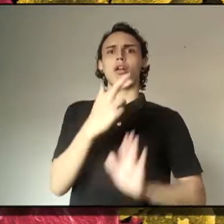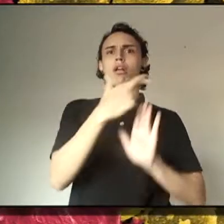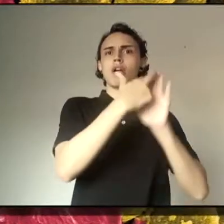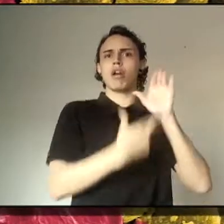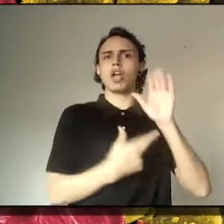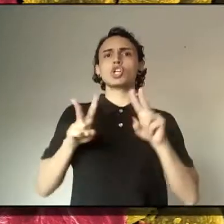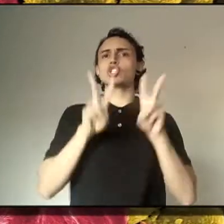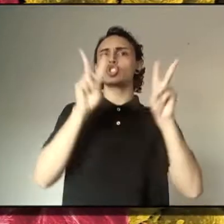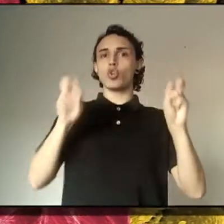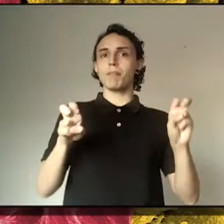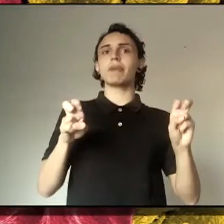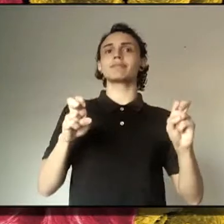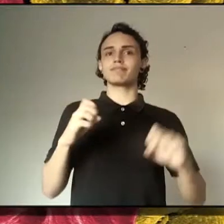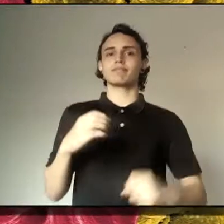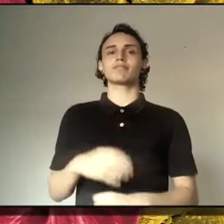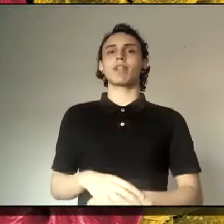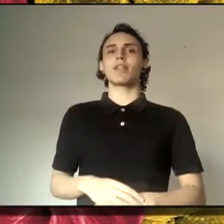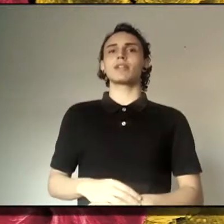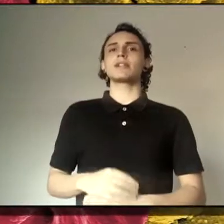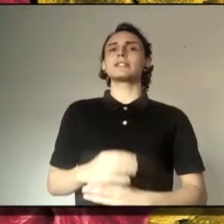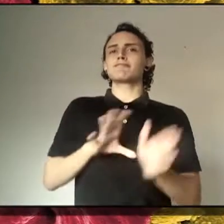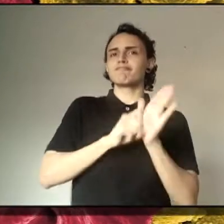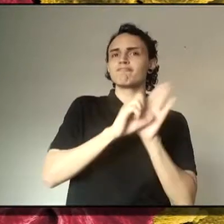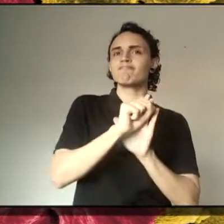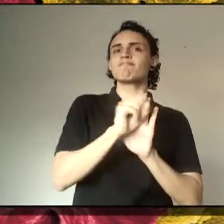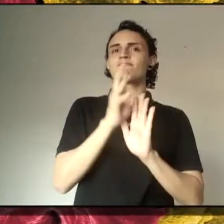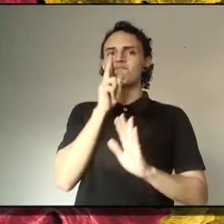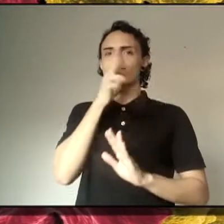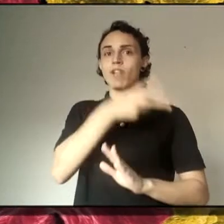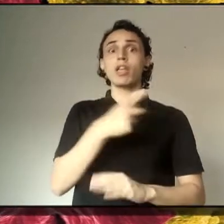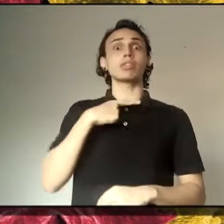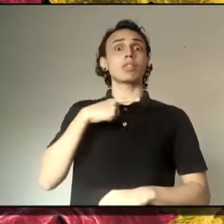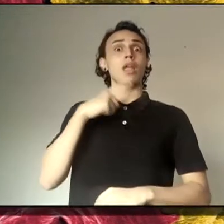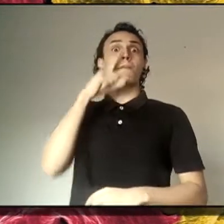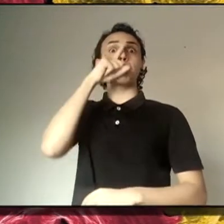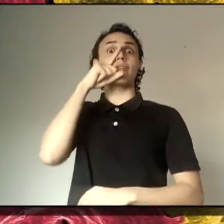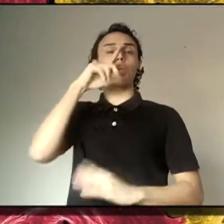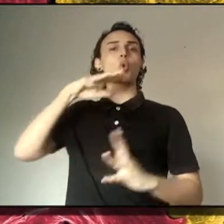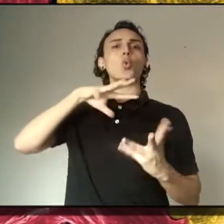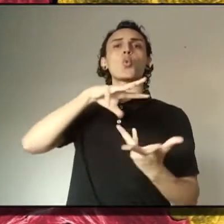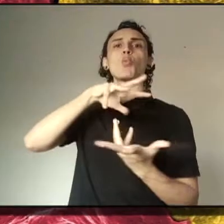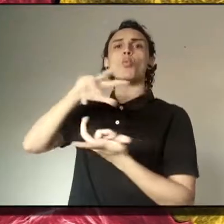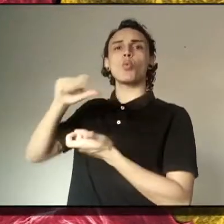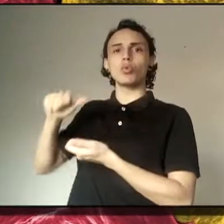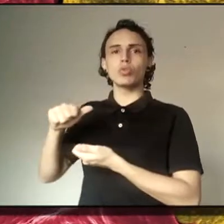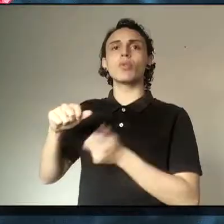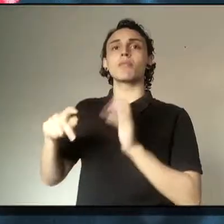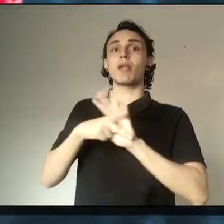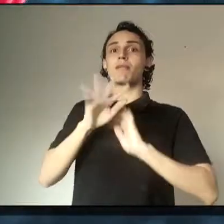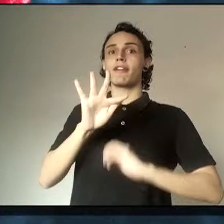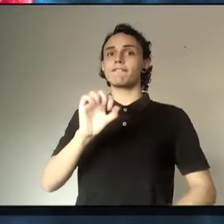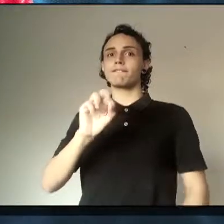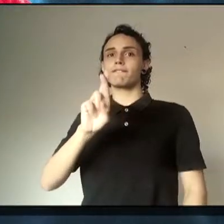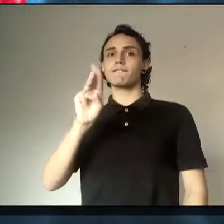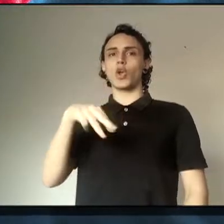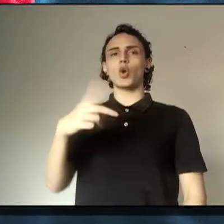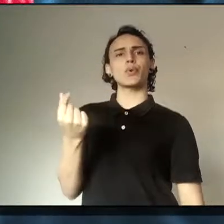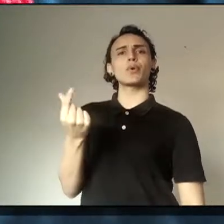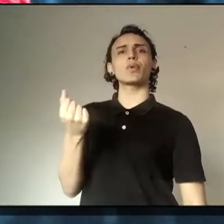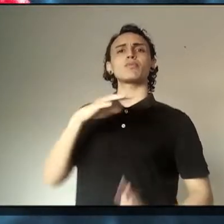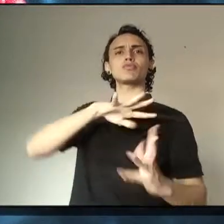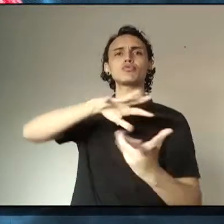no aumento. Por exemplo, o Banco Mundial já fez um relatório sobre a resistência, a gente tem ela sendo classificada como um